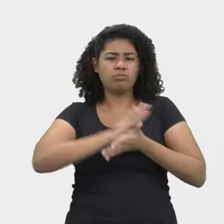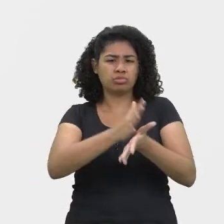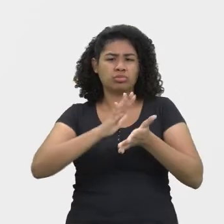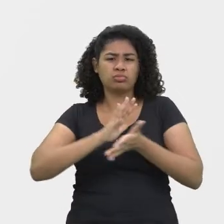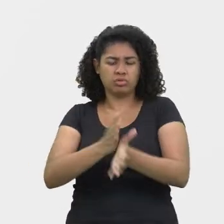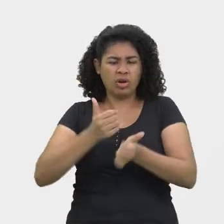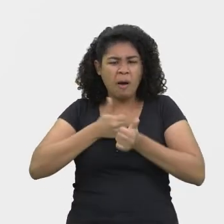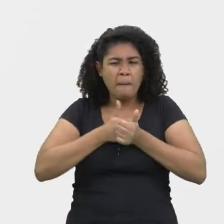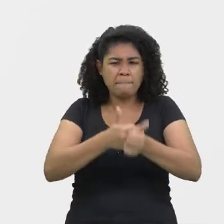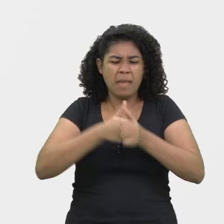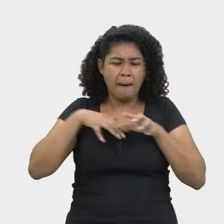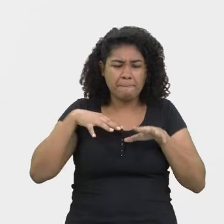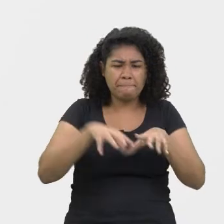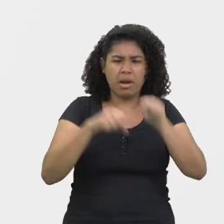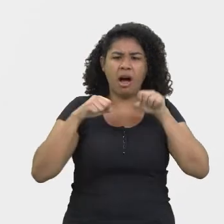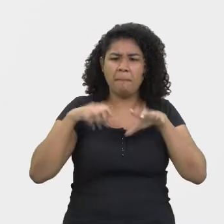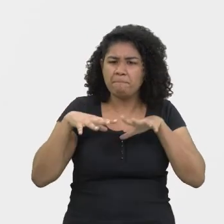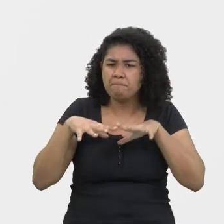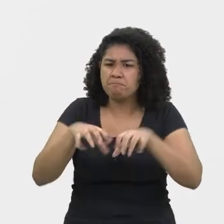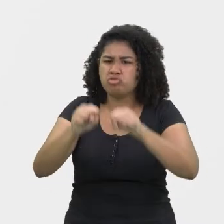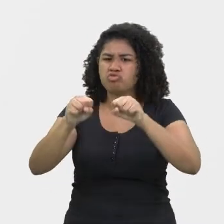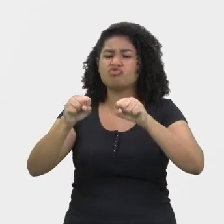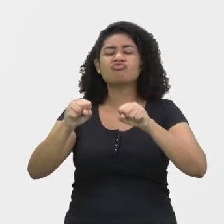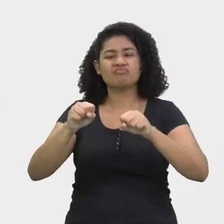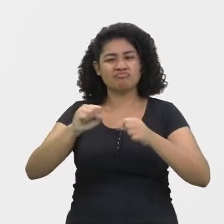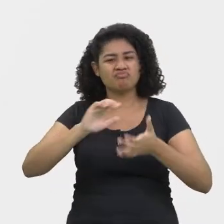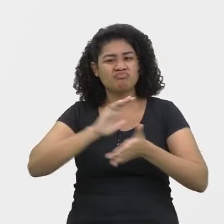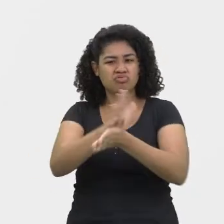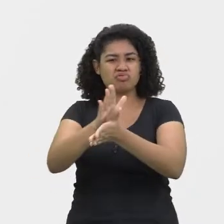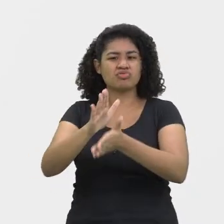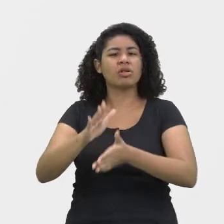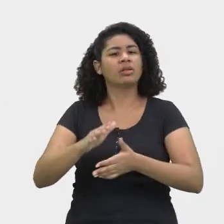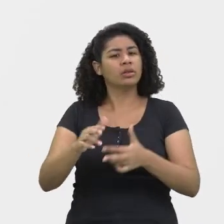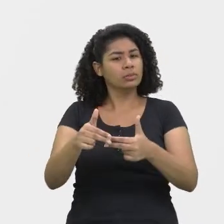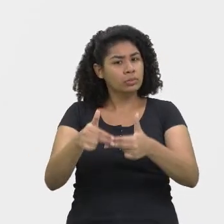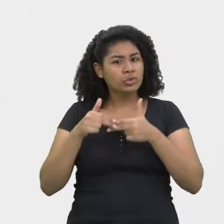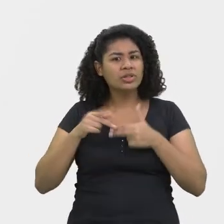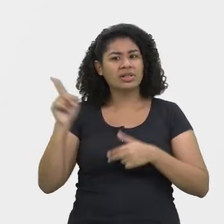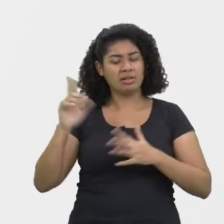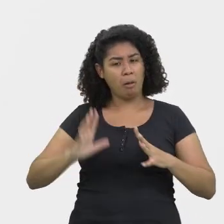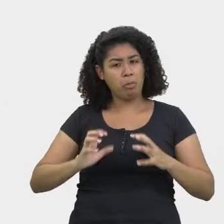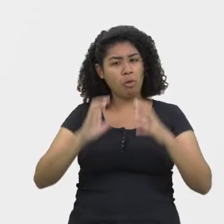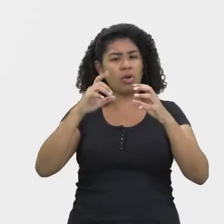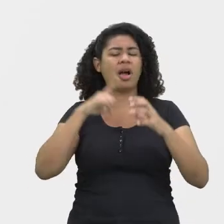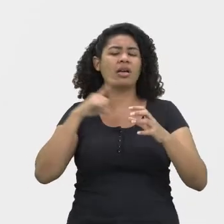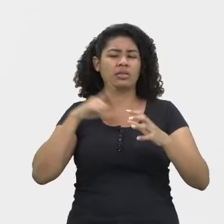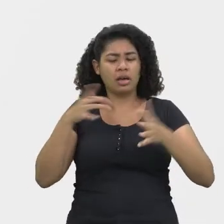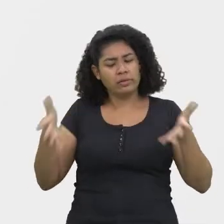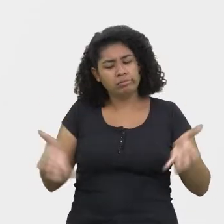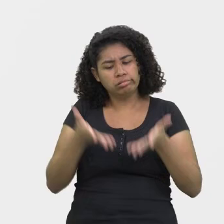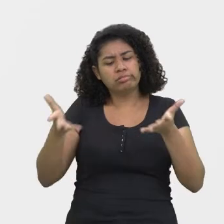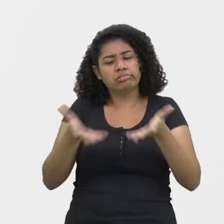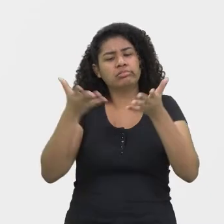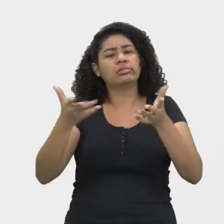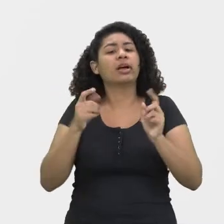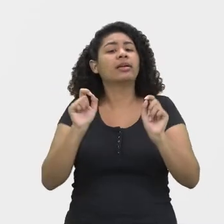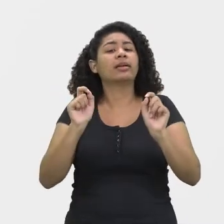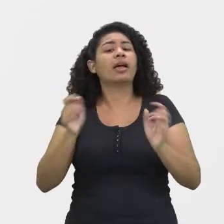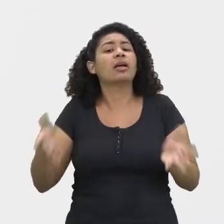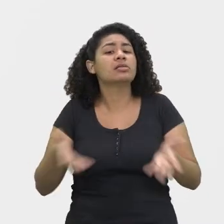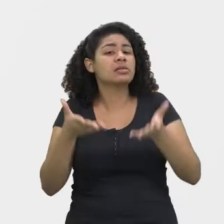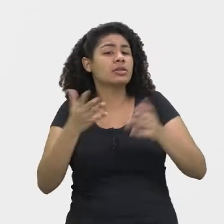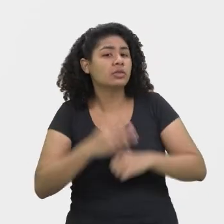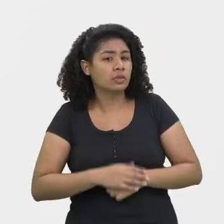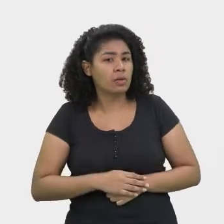pelo mesmo motivo. Muitos desses conflitos foram estimulados ou tiveram como patrocinadores